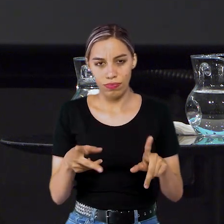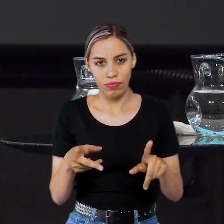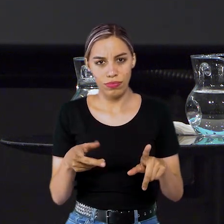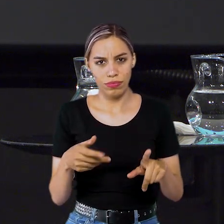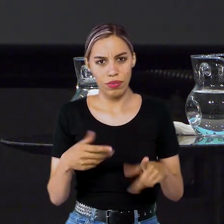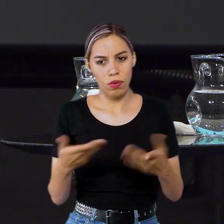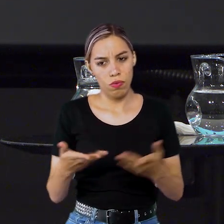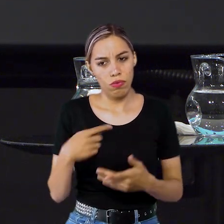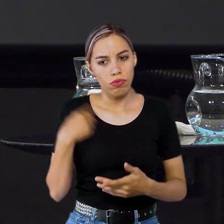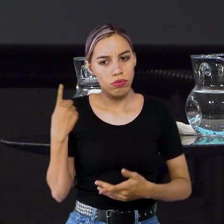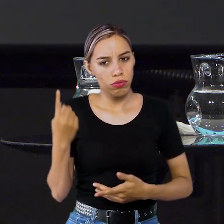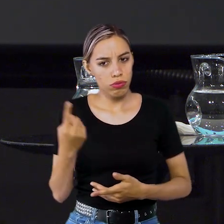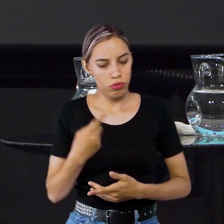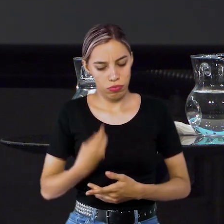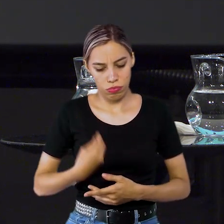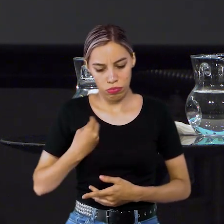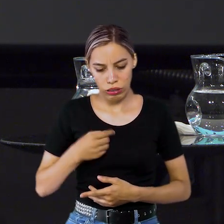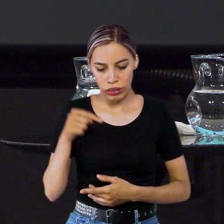estamos aqui,